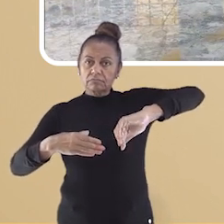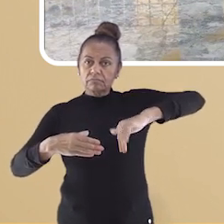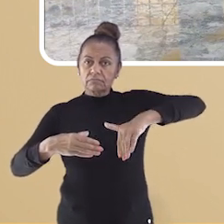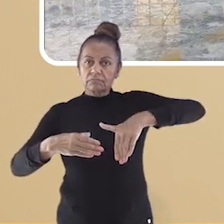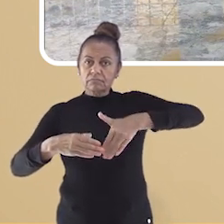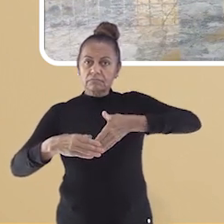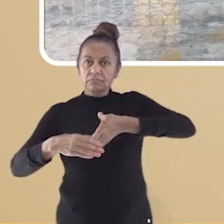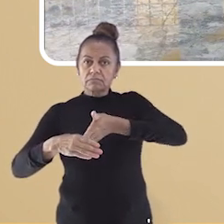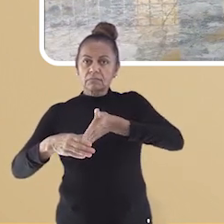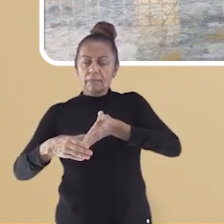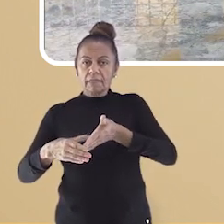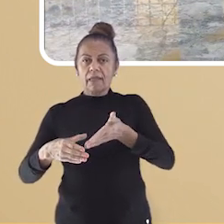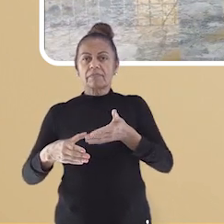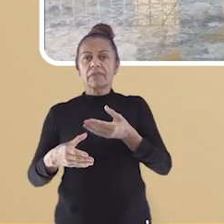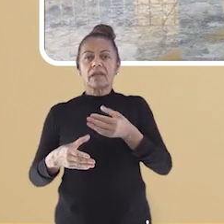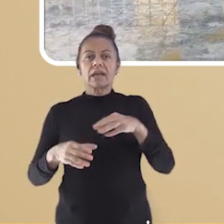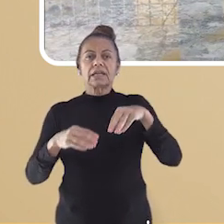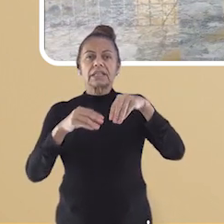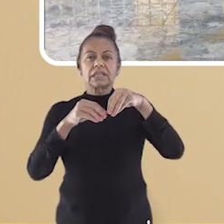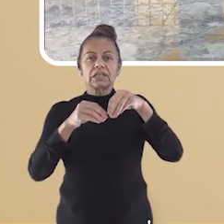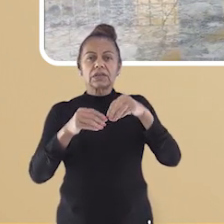óleo nela